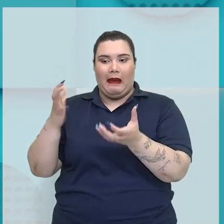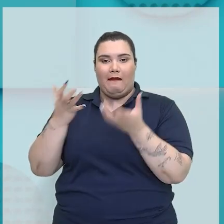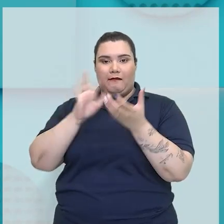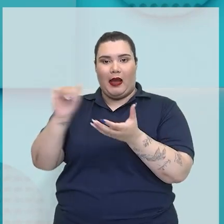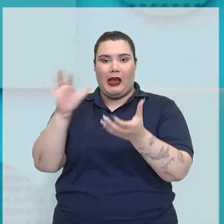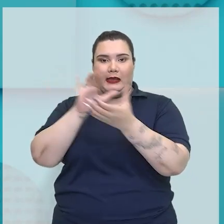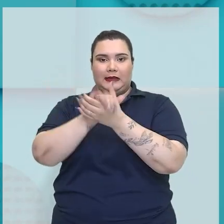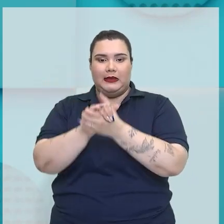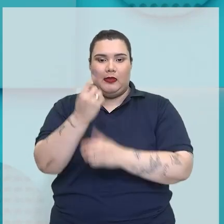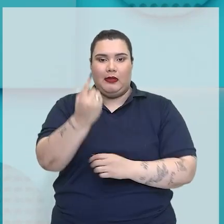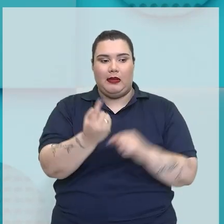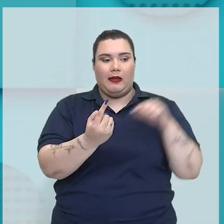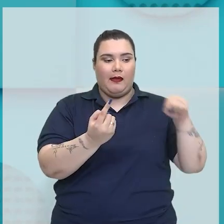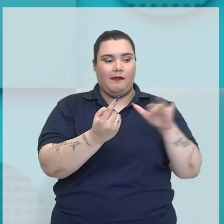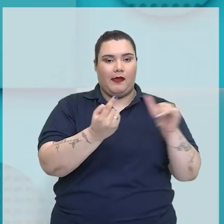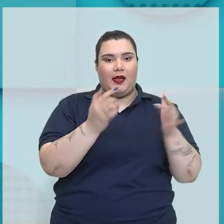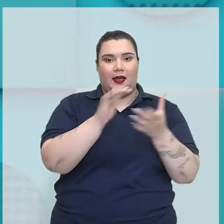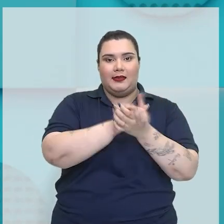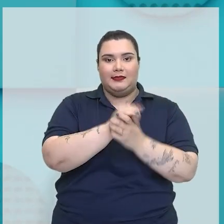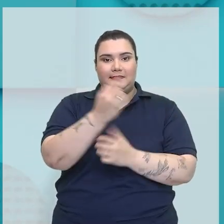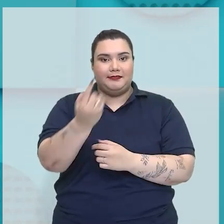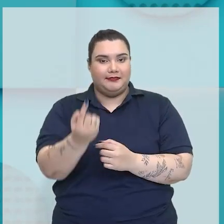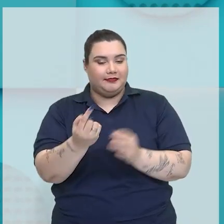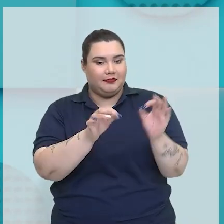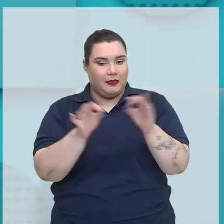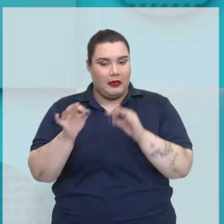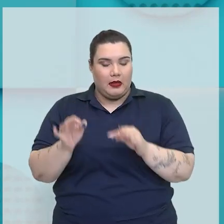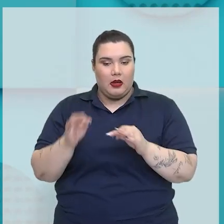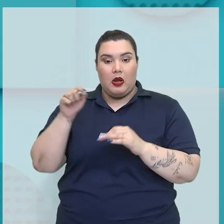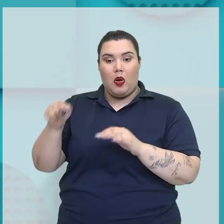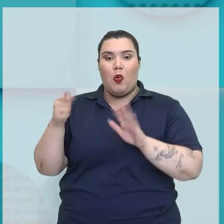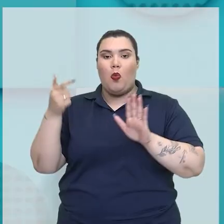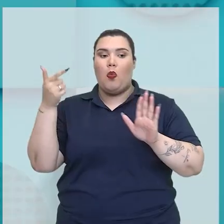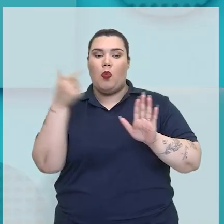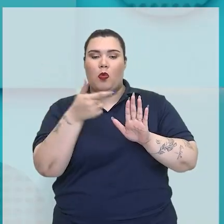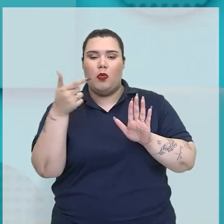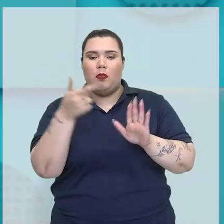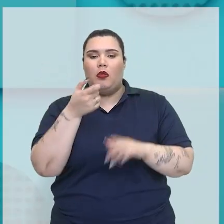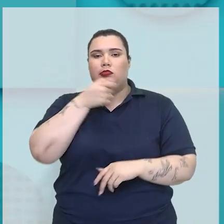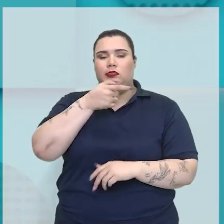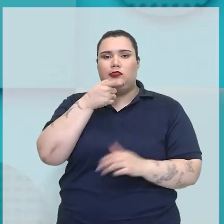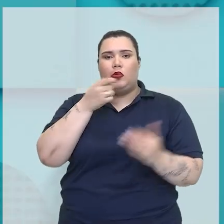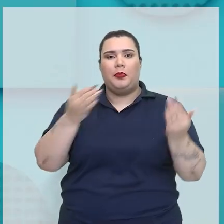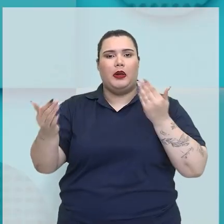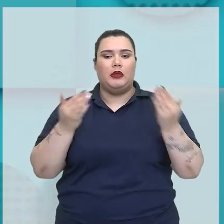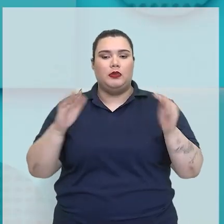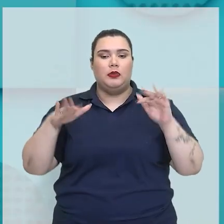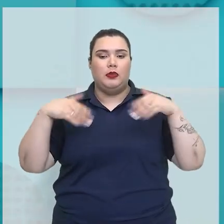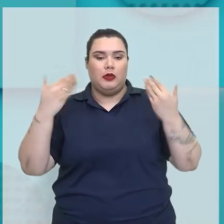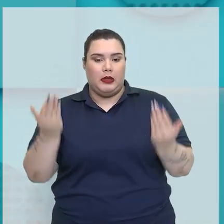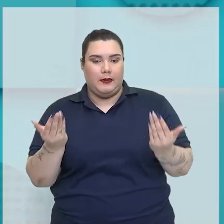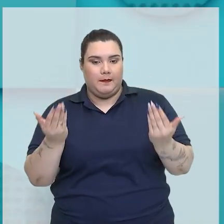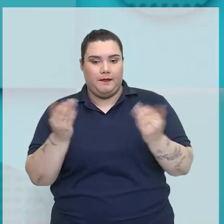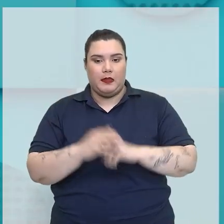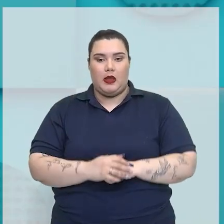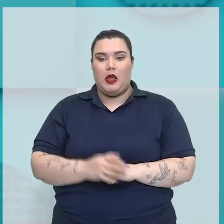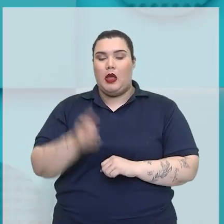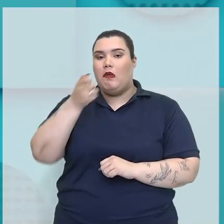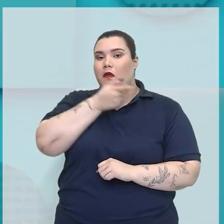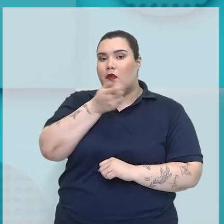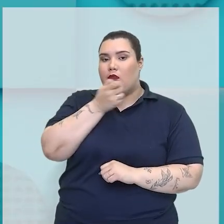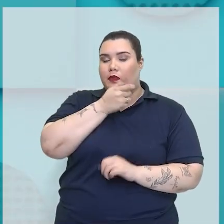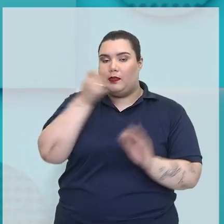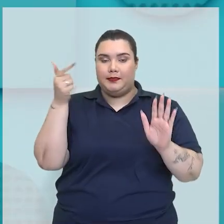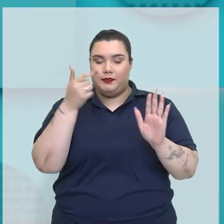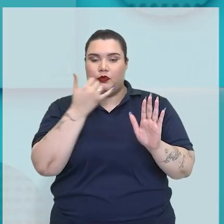ironia é que esta tem a intenção de falar o oposto daquilo que se diz. Ou seja, a ironia, você afirma algo,